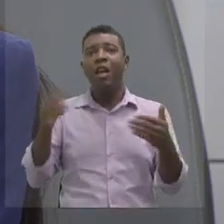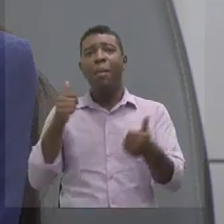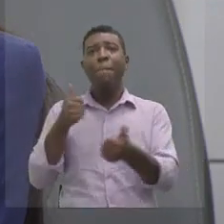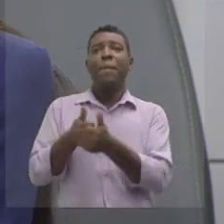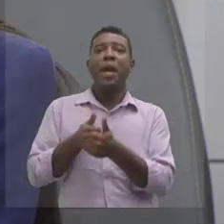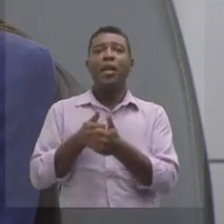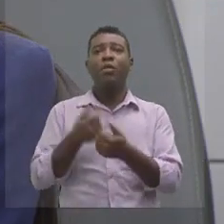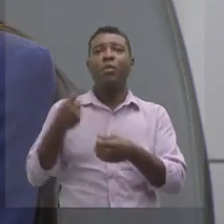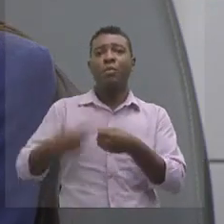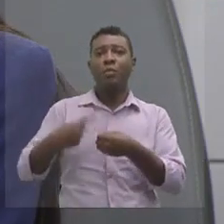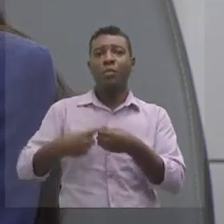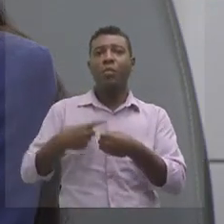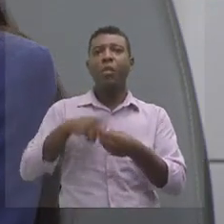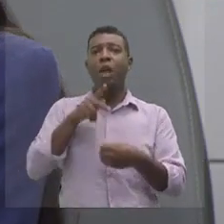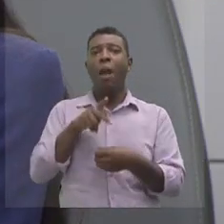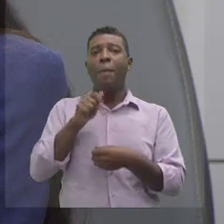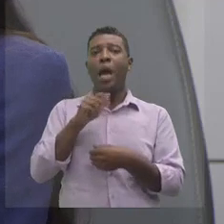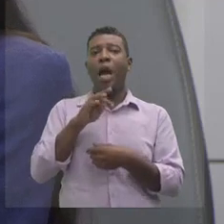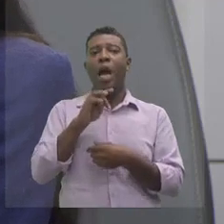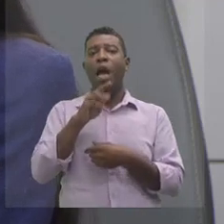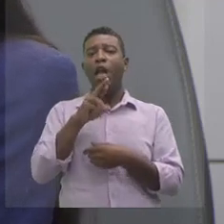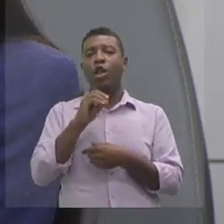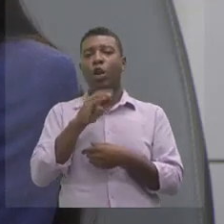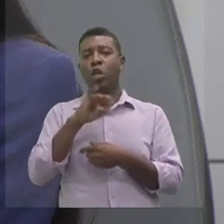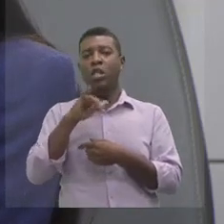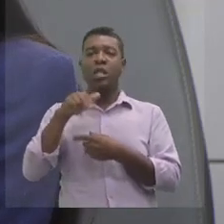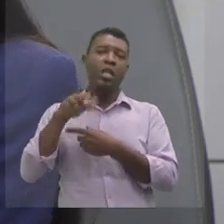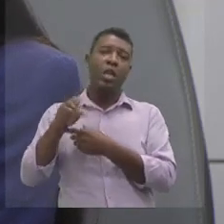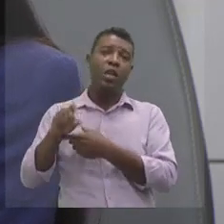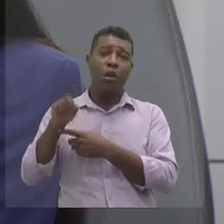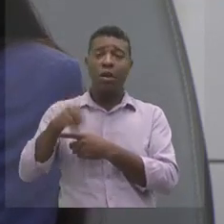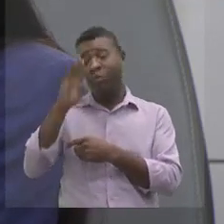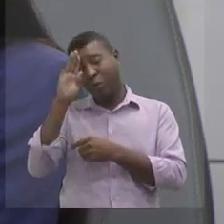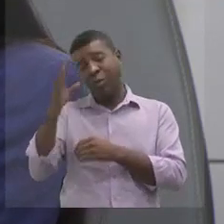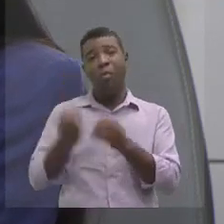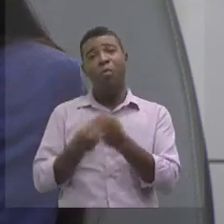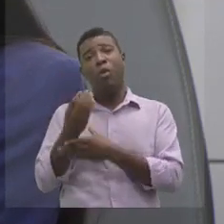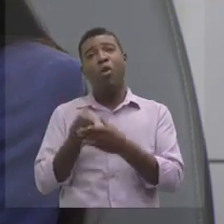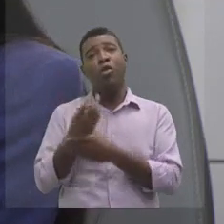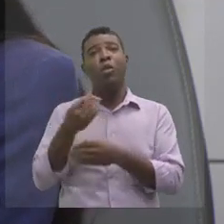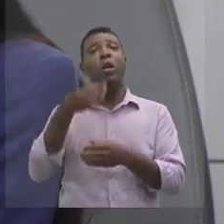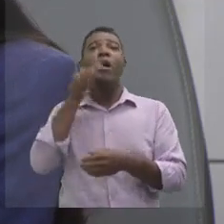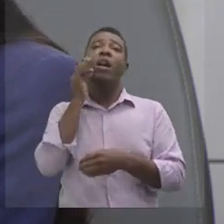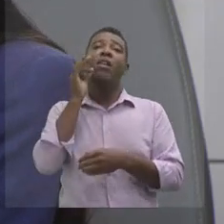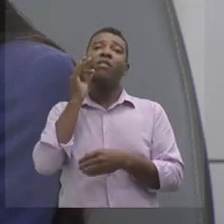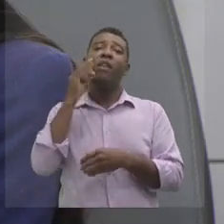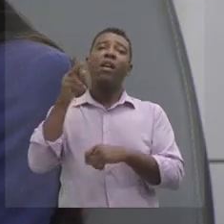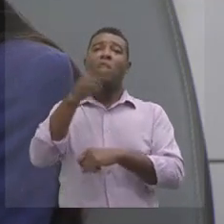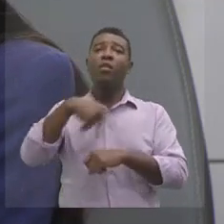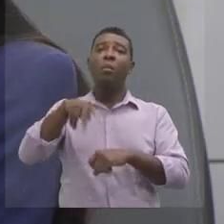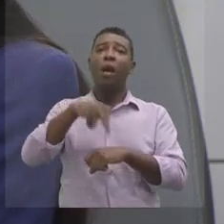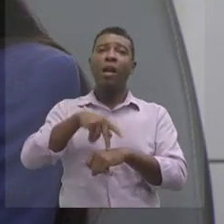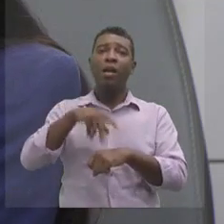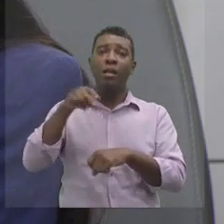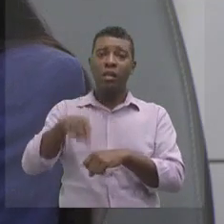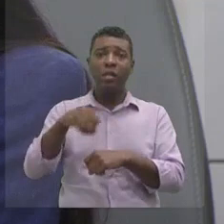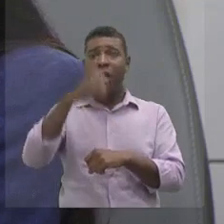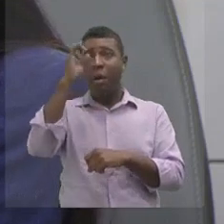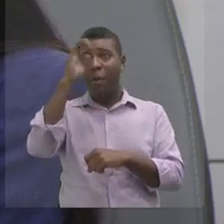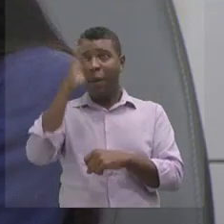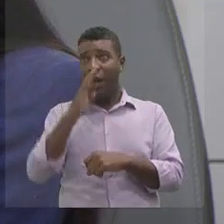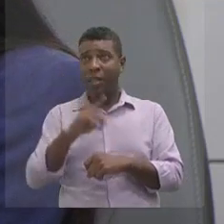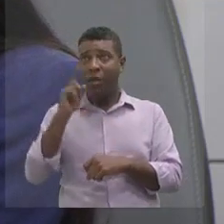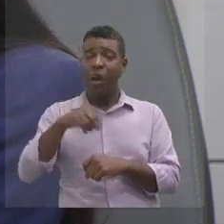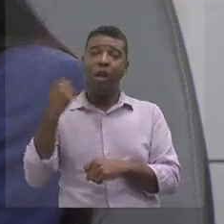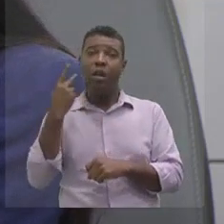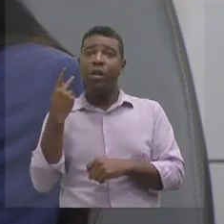hoje é o município que naquela ocasião nós falamos é o maior produtores portador de café do país Brasil é do mundo então é